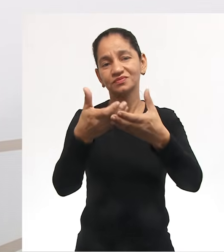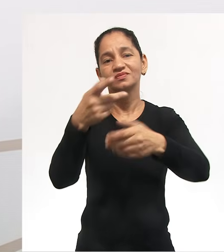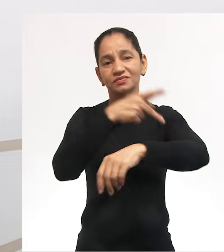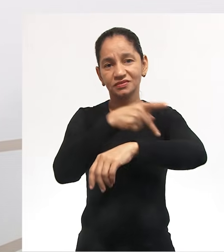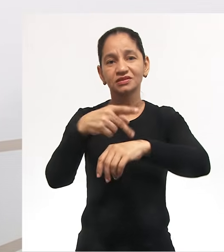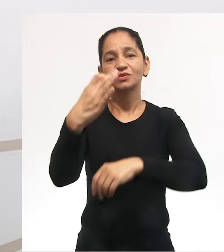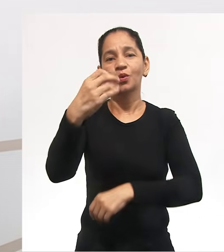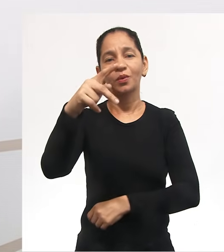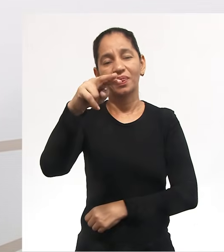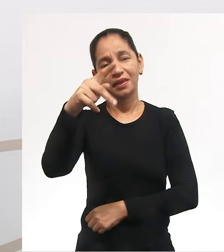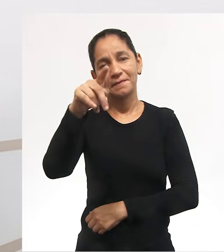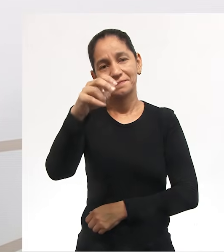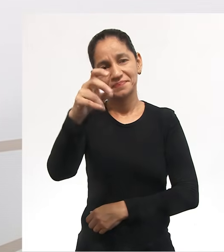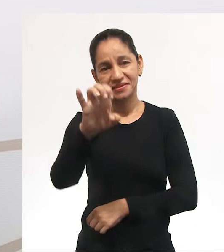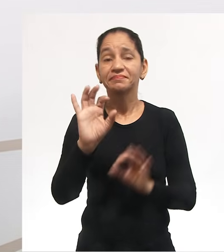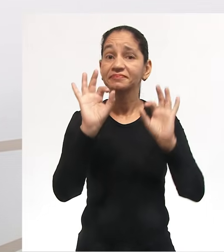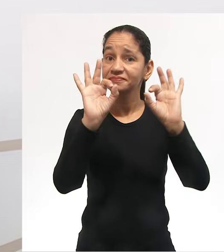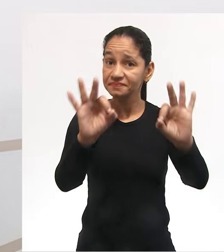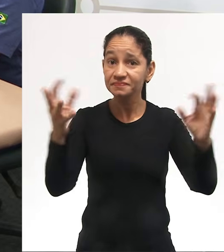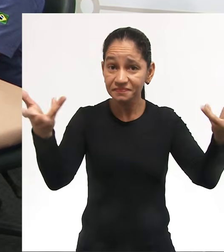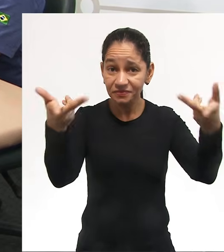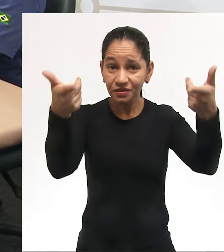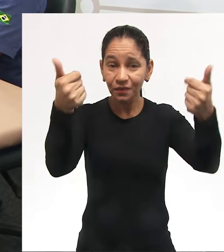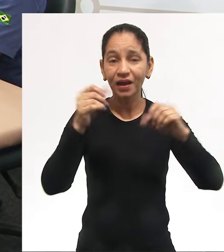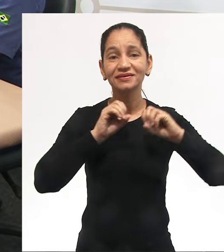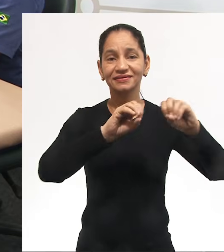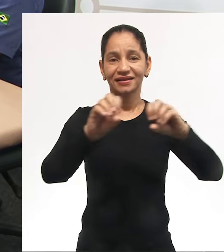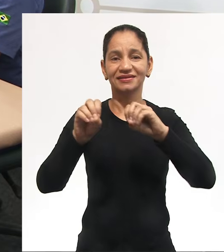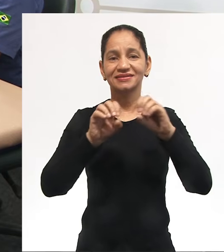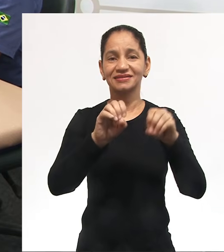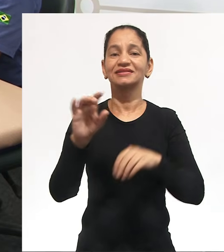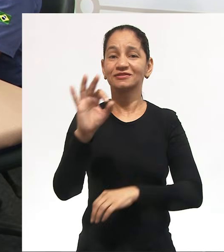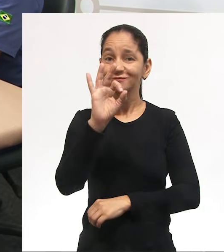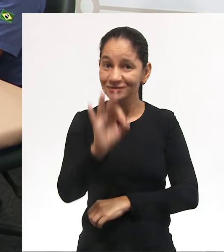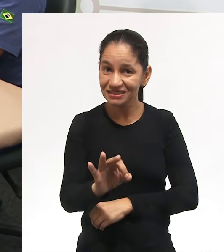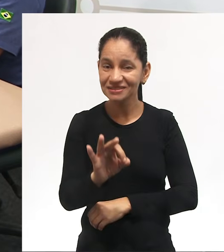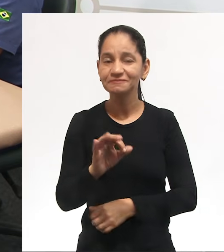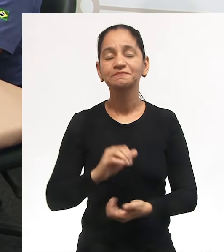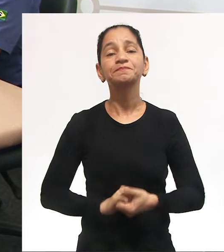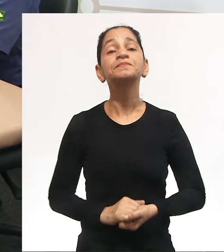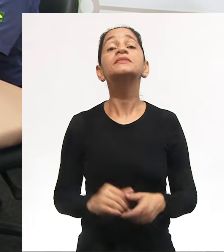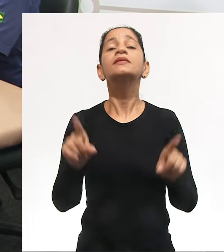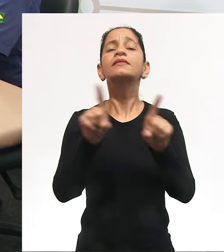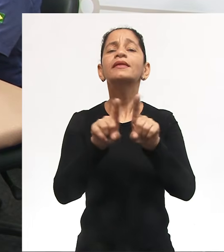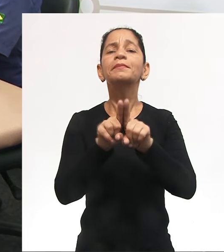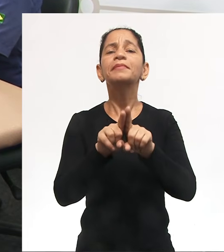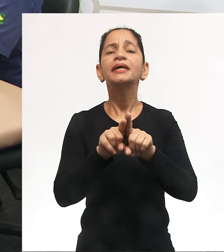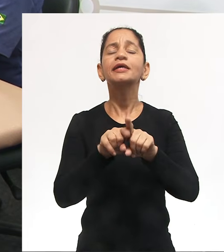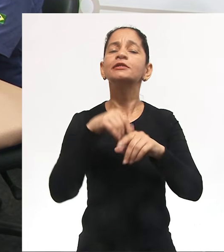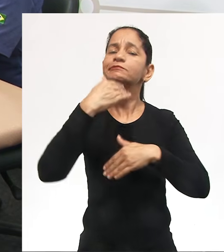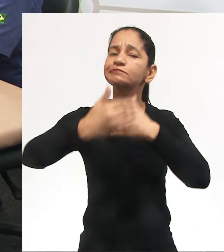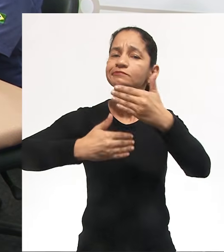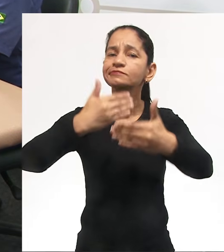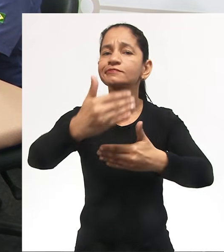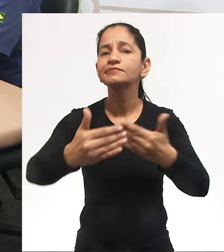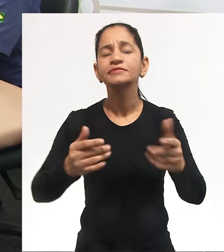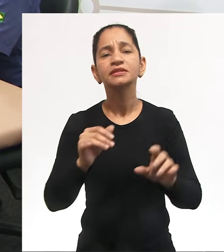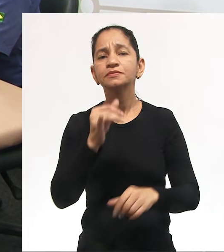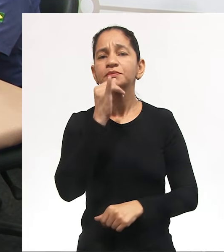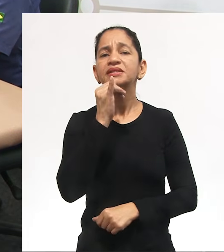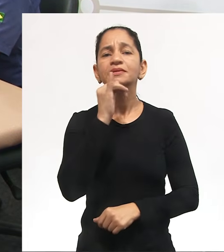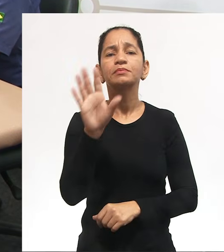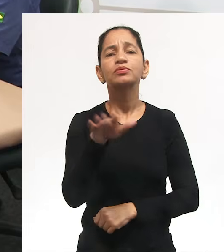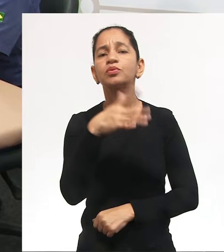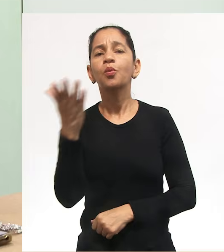congresso de Pedagogia, Inovação e Inclusão E qualidade de ensino. qualidade de ensino. É isso. E, assim, nessa